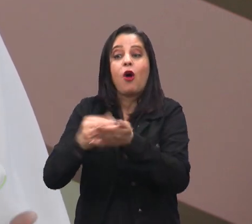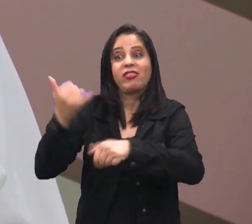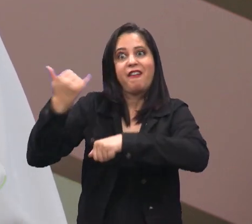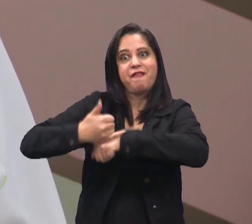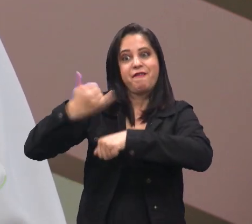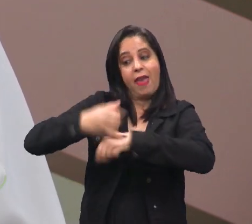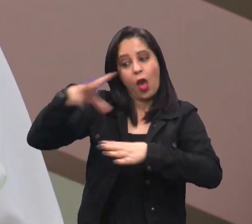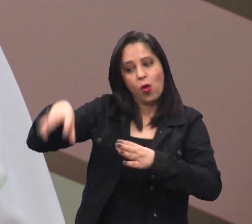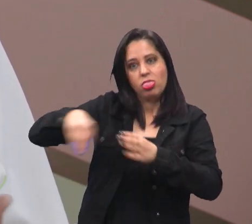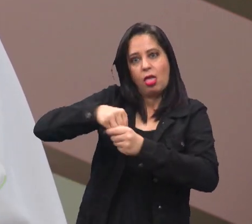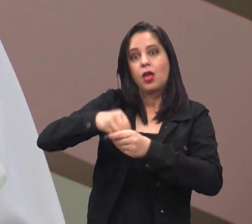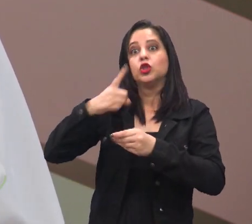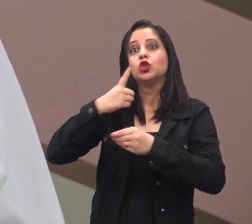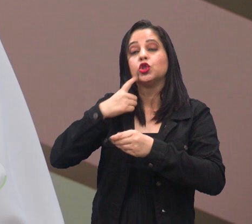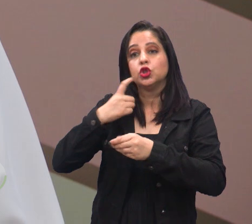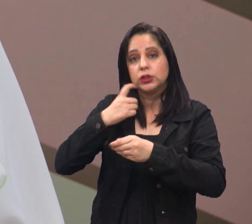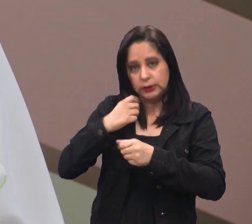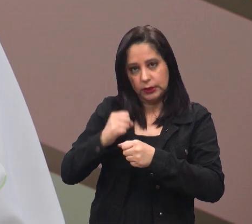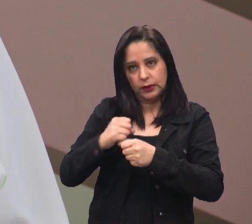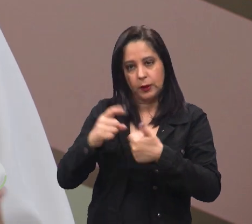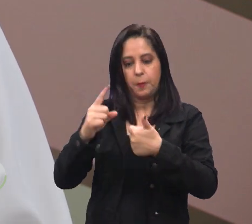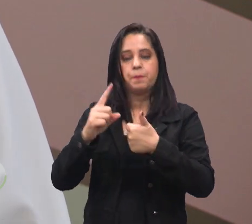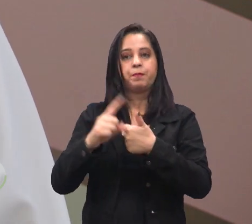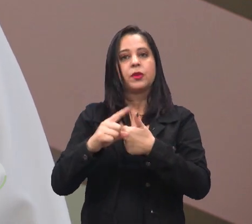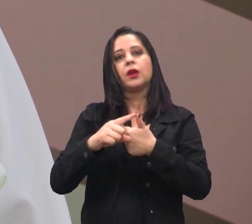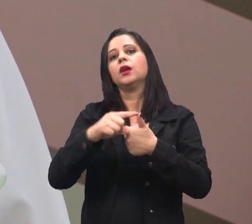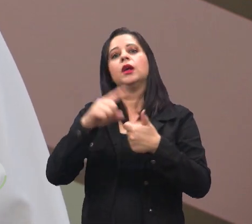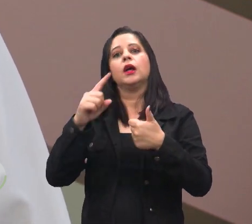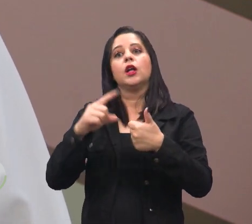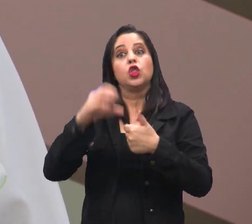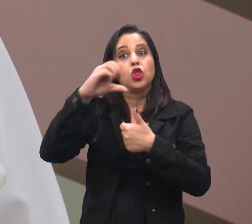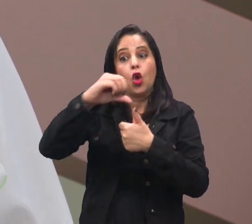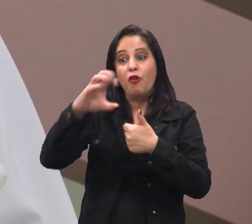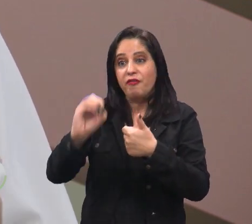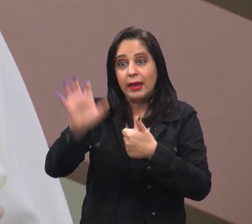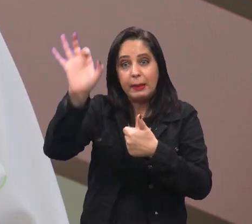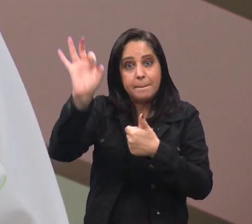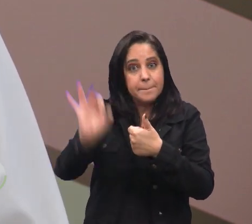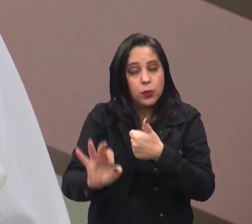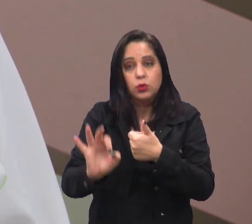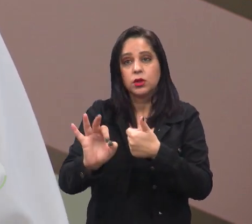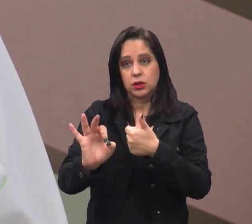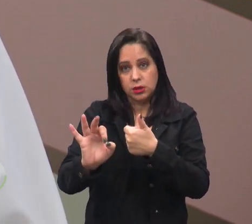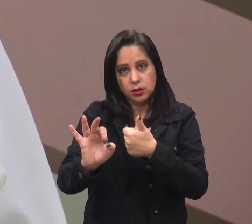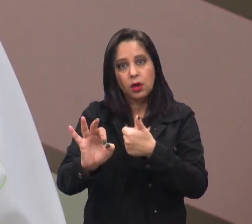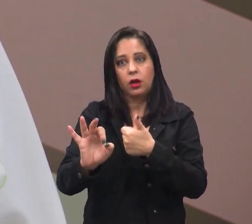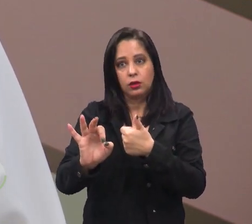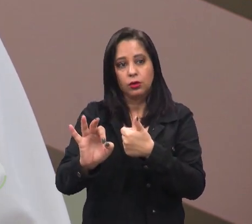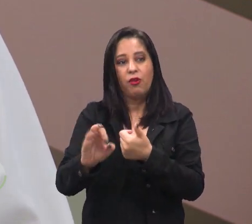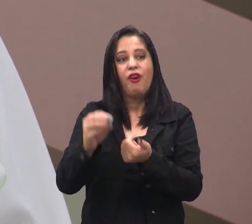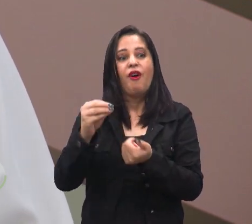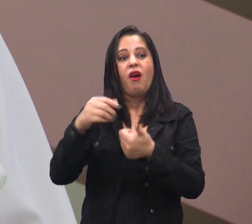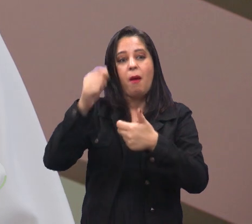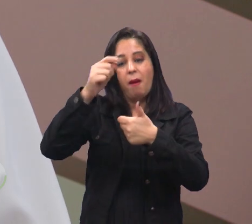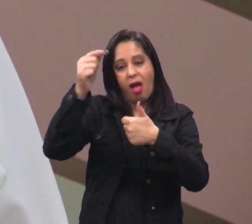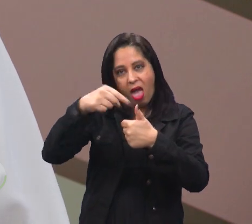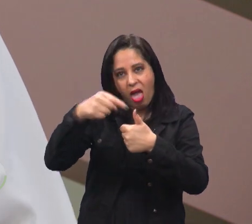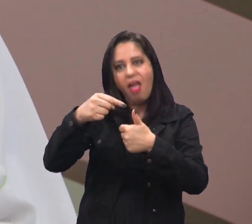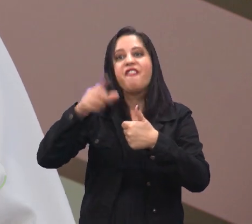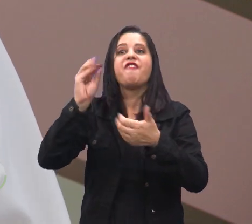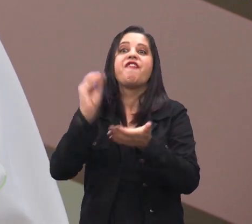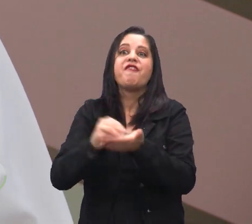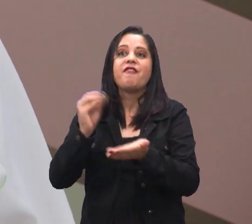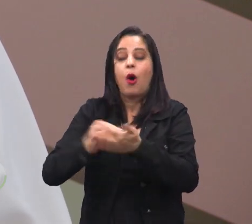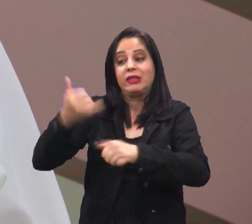é a anemia mais comum, se chama anemia ferropriva. 90% das anemias são por deficiência de ferro. E existem